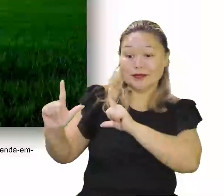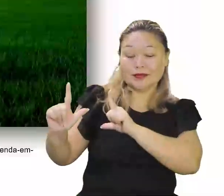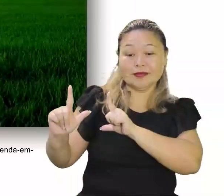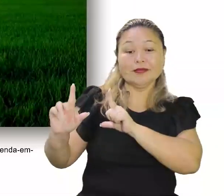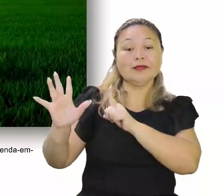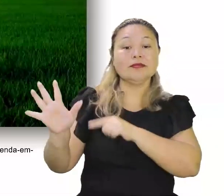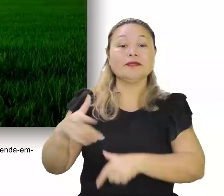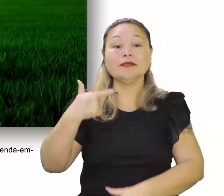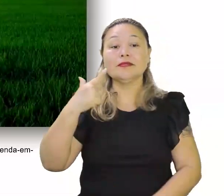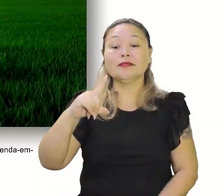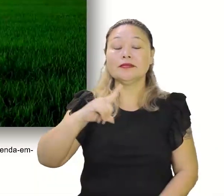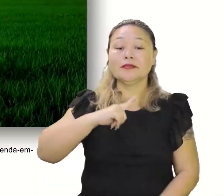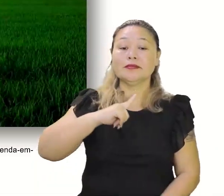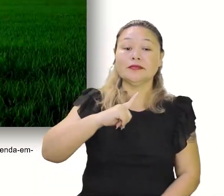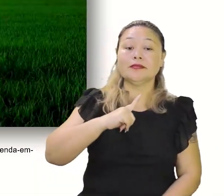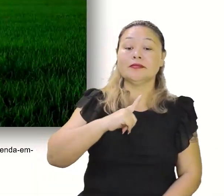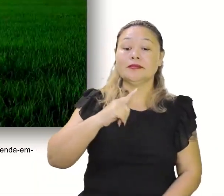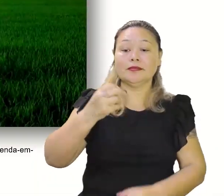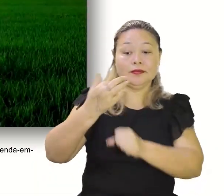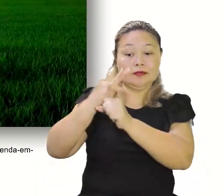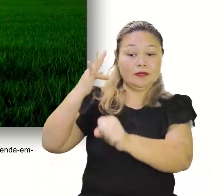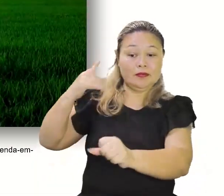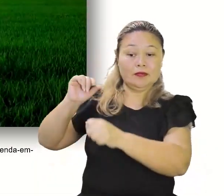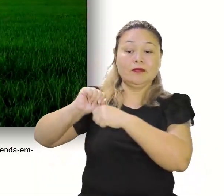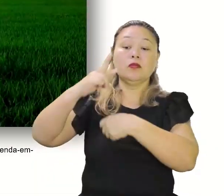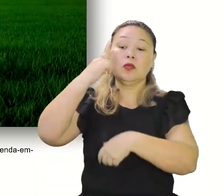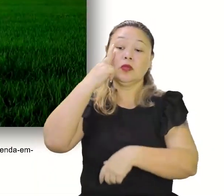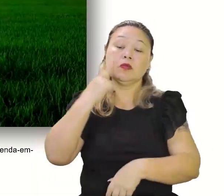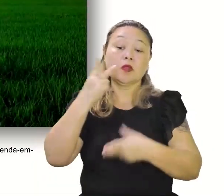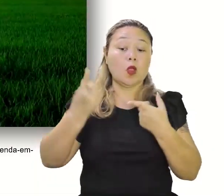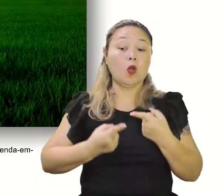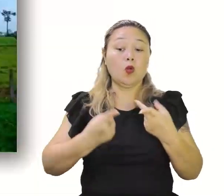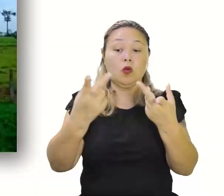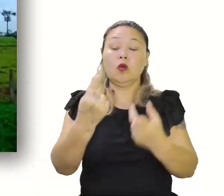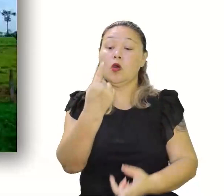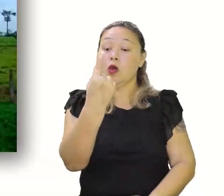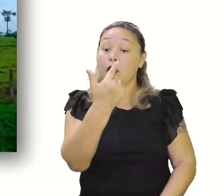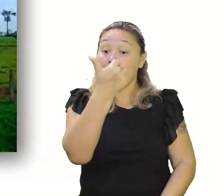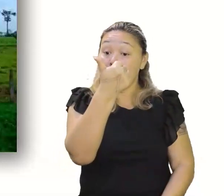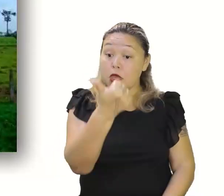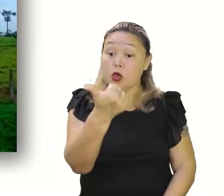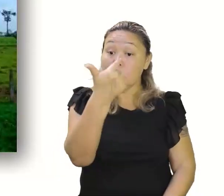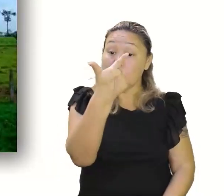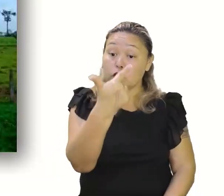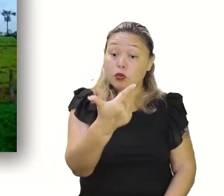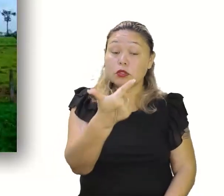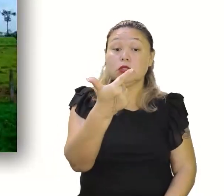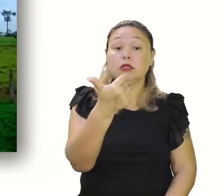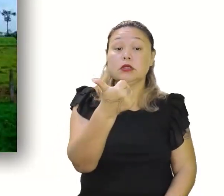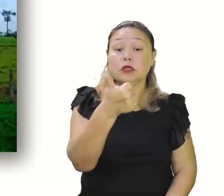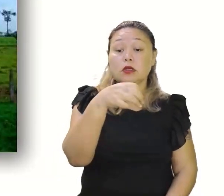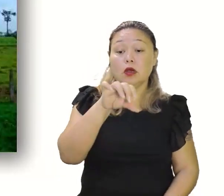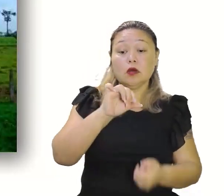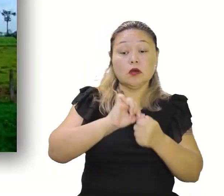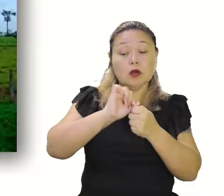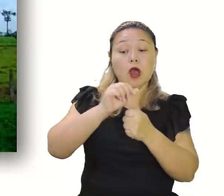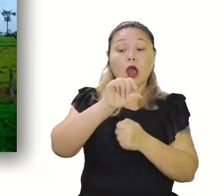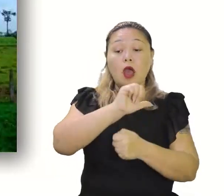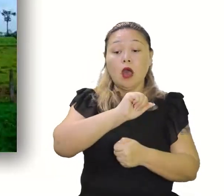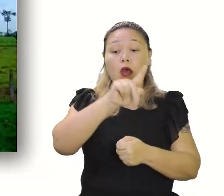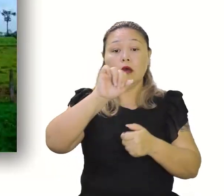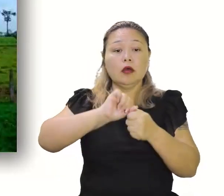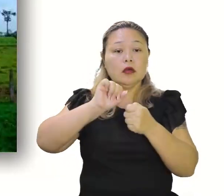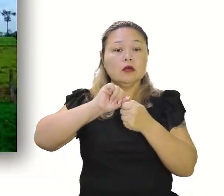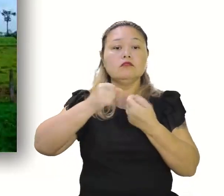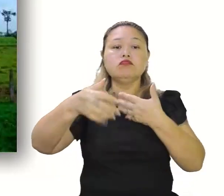a gente tem uma fazenda em Rondônia à venda com 1.200 alqueires e o INCRA atualiza a planilha de valor da